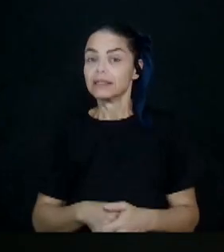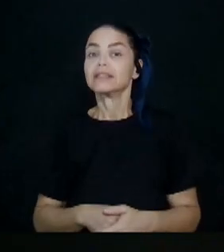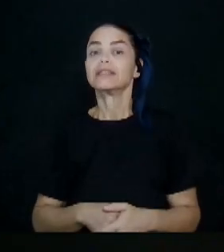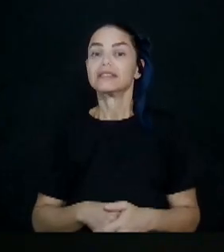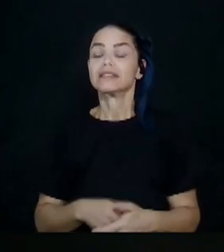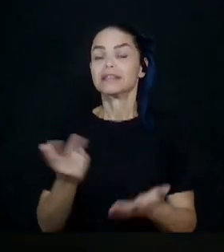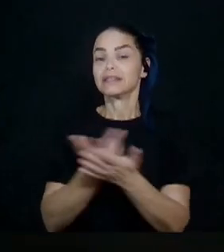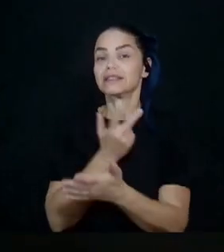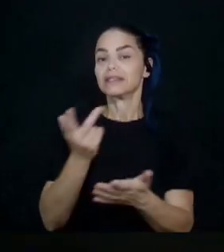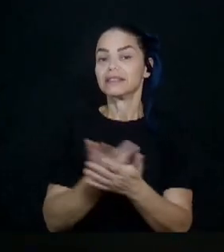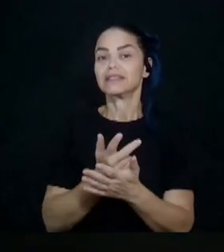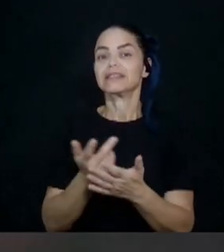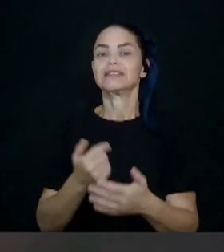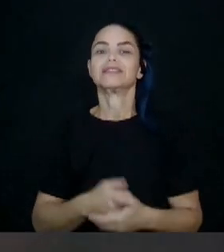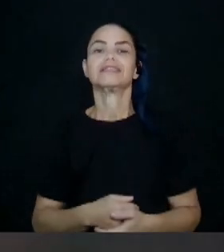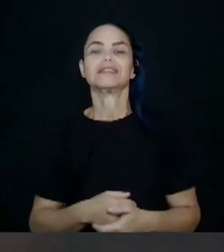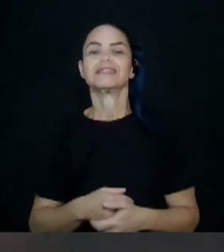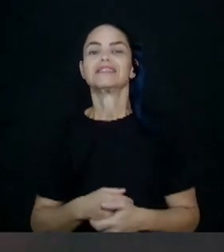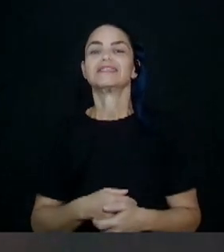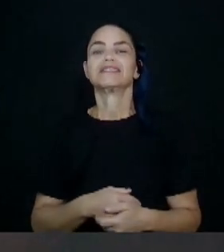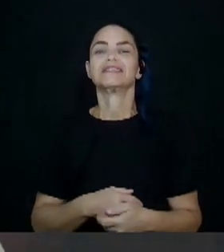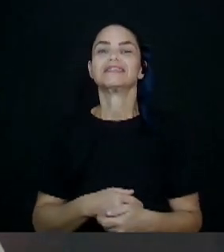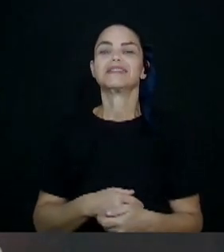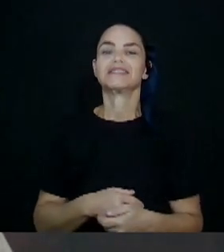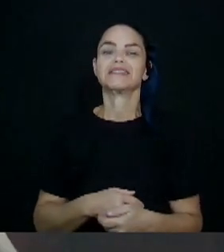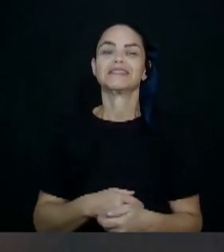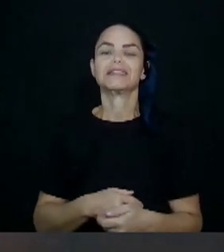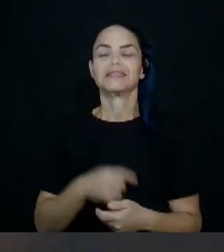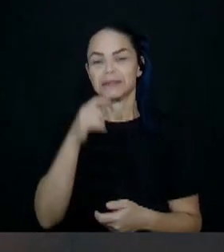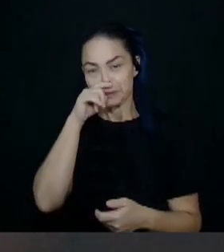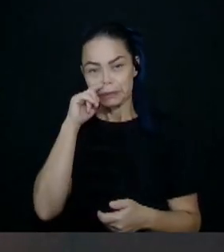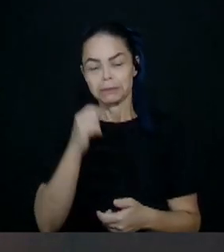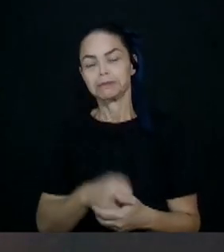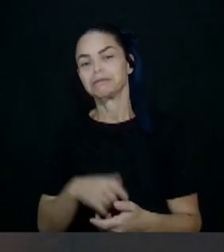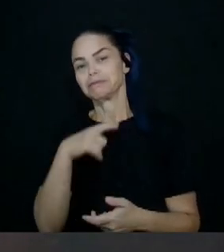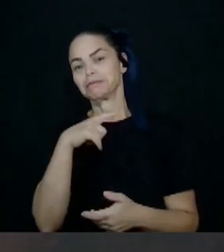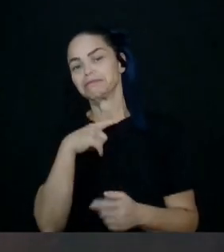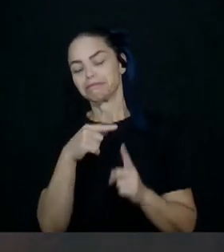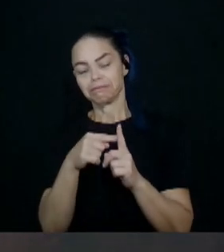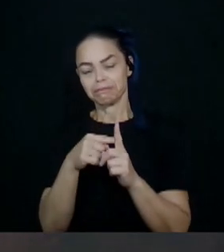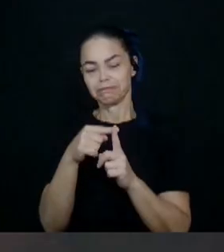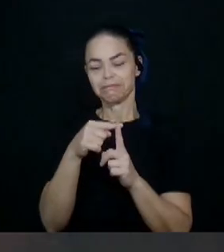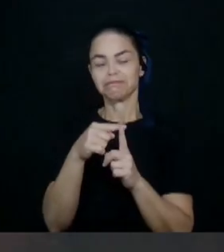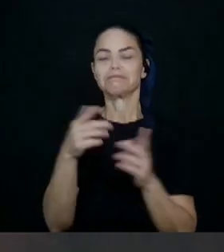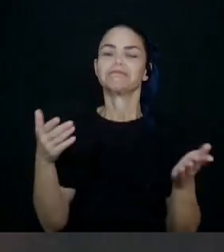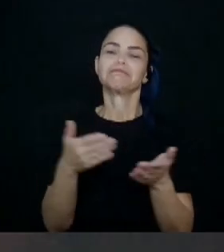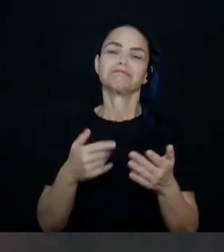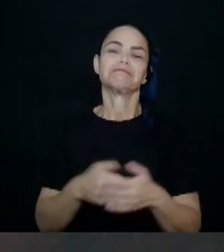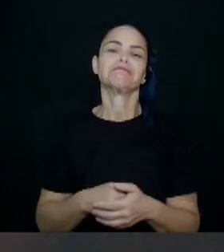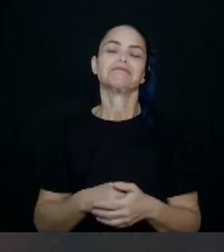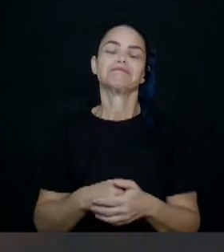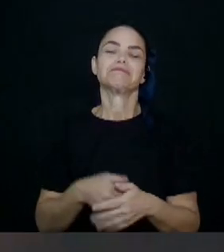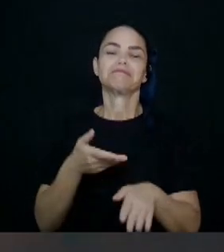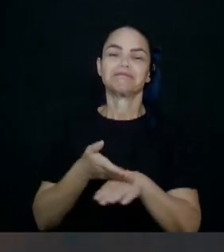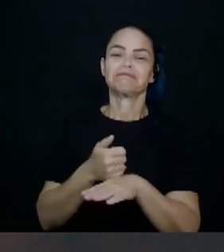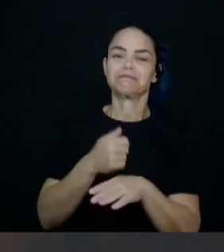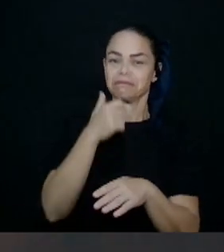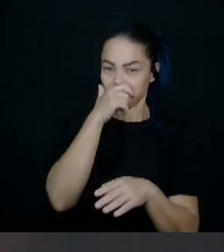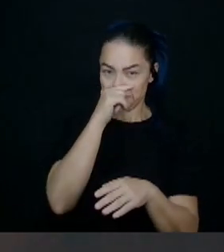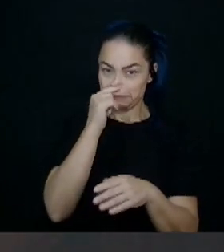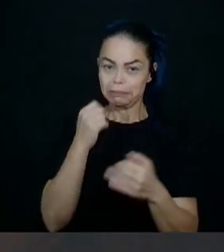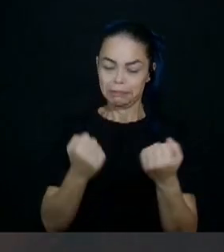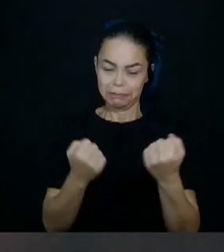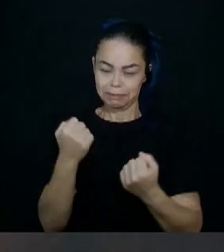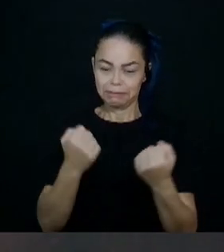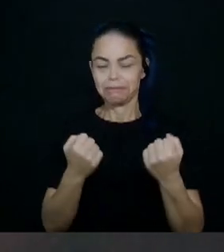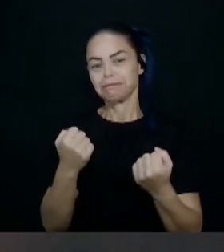no trânsito, André? Não tem uma medição disso, porque hoje, cada vez mais cedo, está dirigindo. Exato. Todo